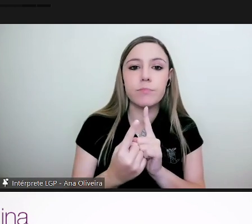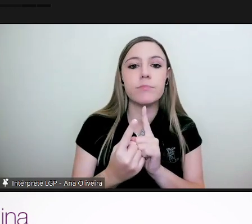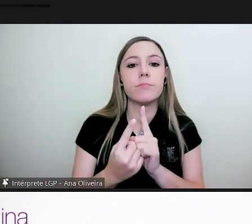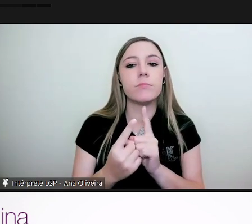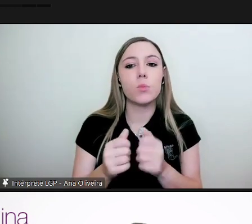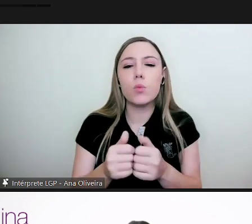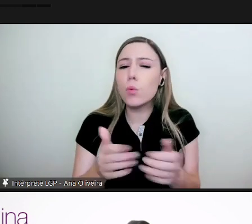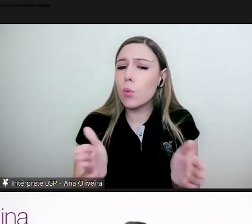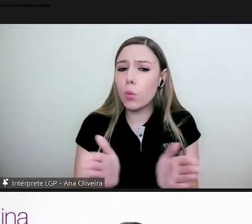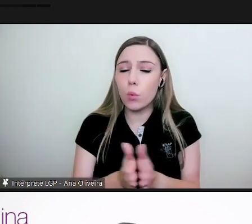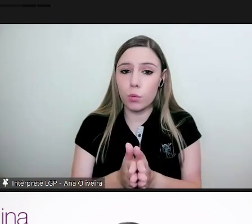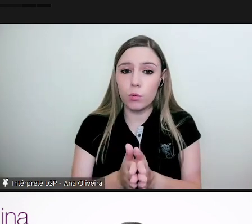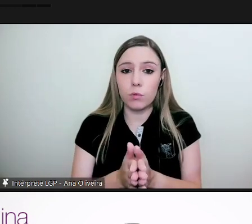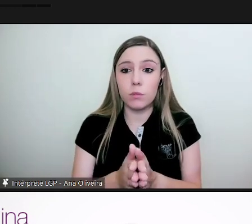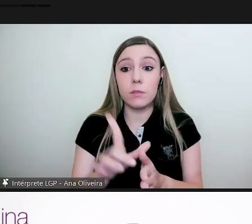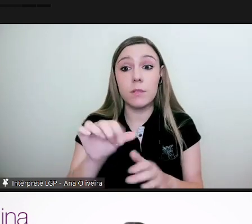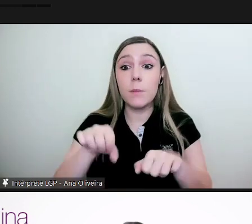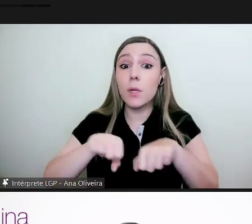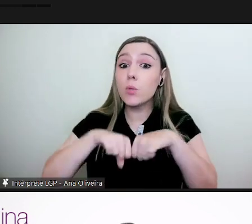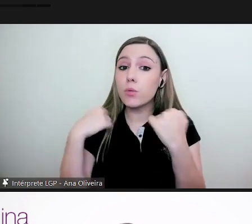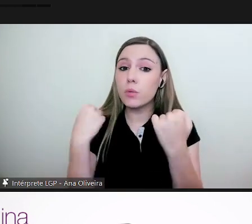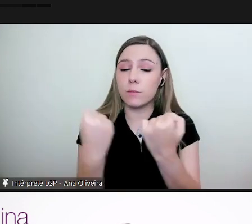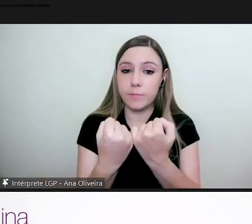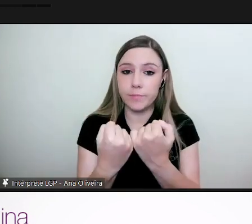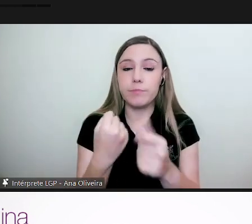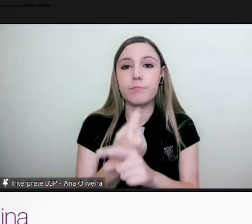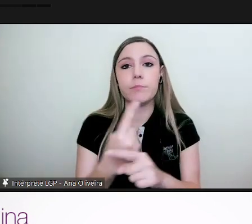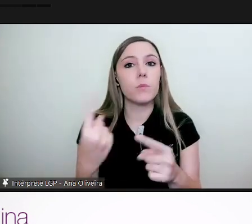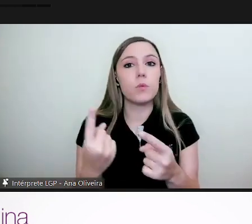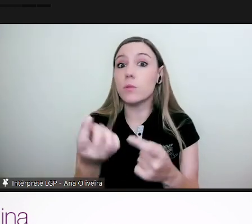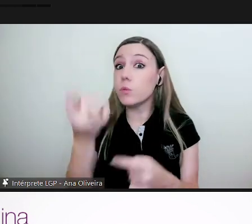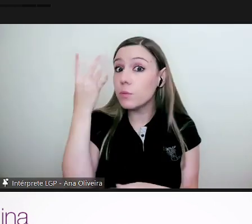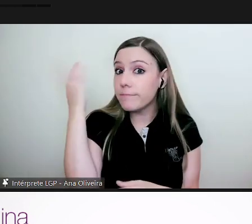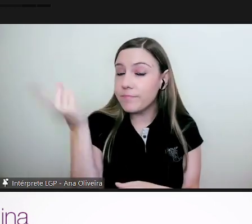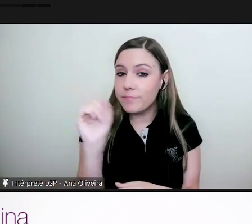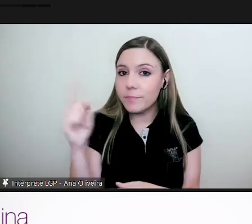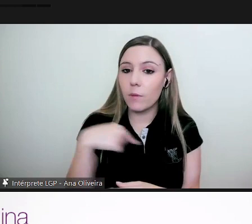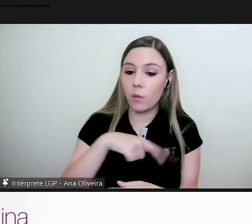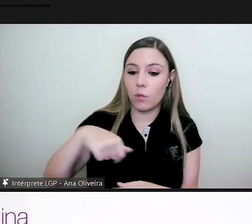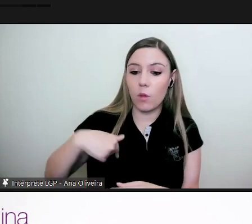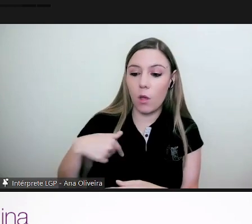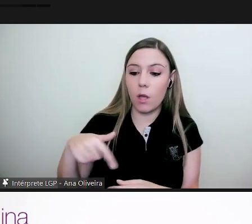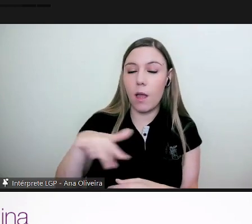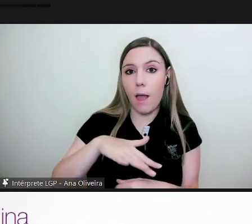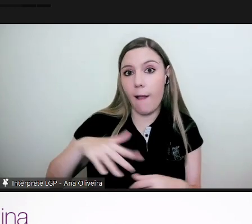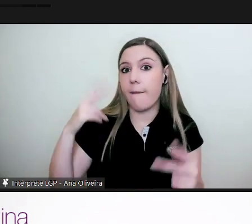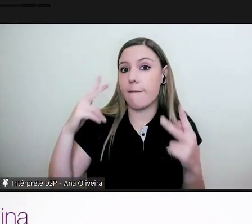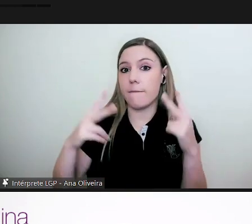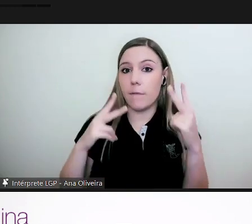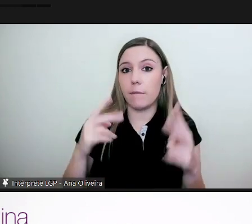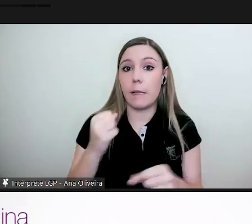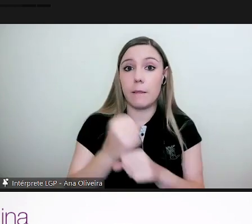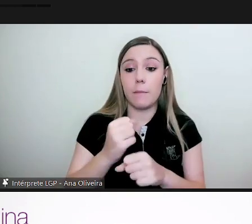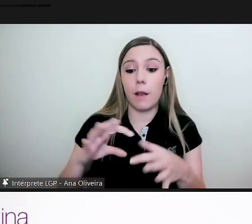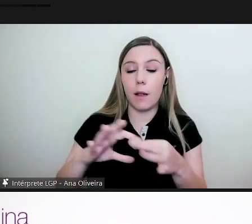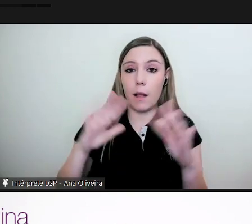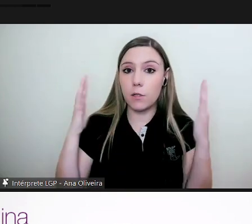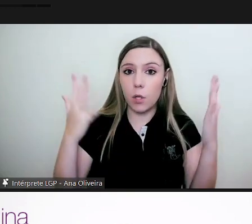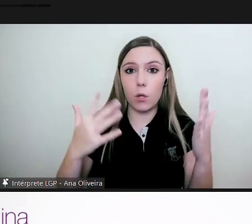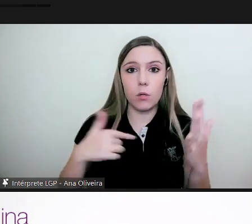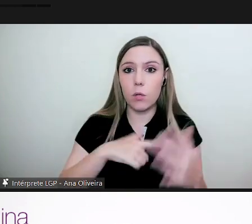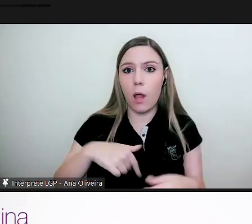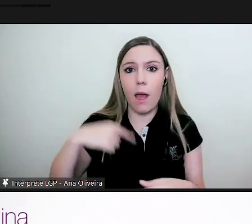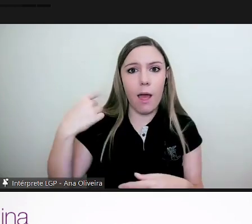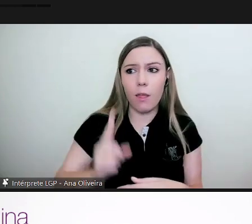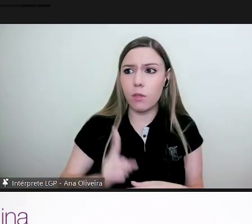fornecedores e com a sociedade. Eu não esquecer que nós, sendo uma indústria de base florestal, nós temos património de norte a sul do